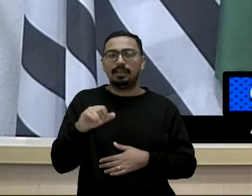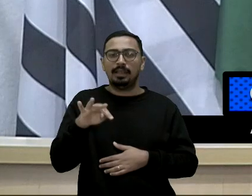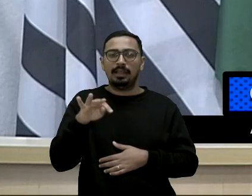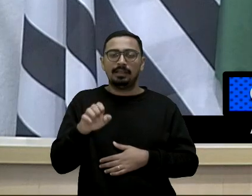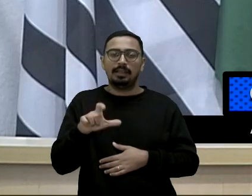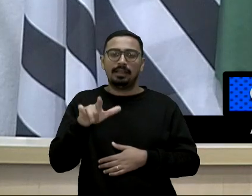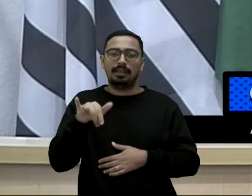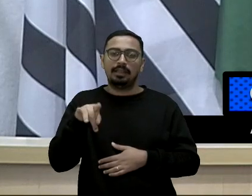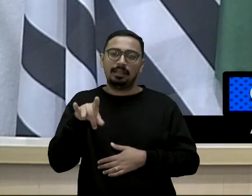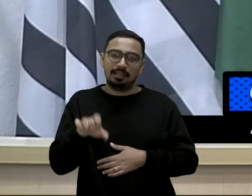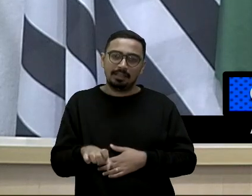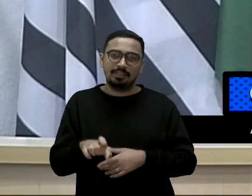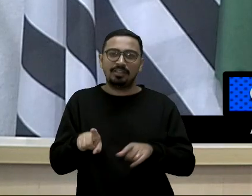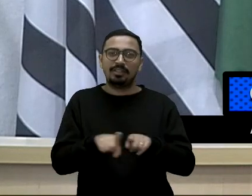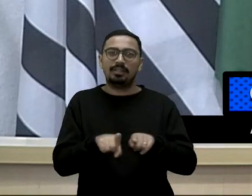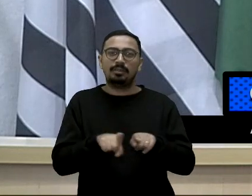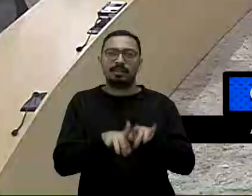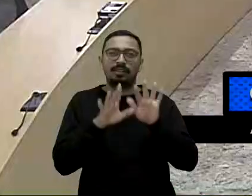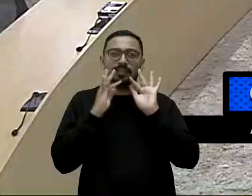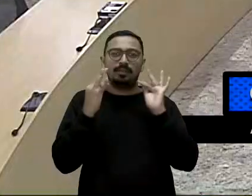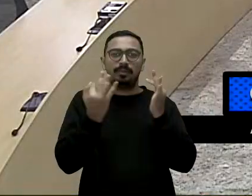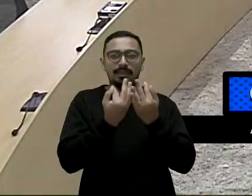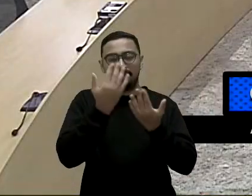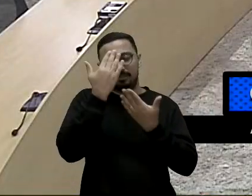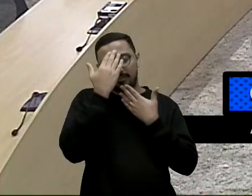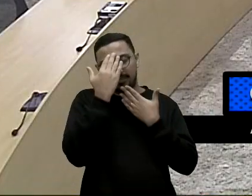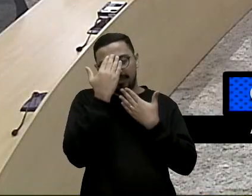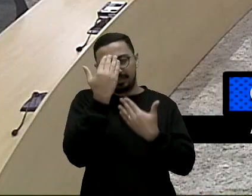parentalidade. Obrigada.